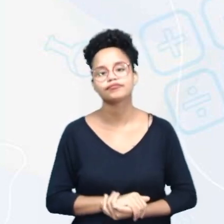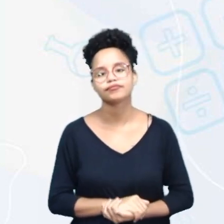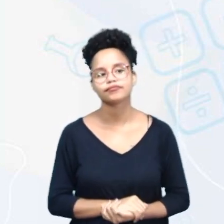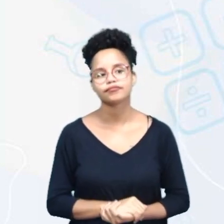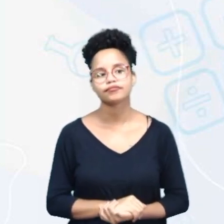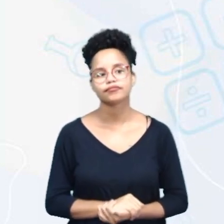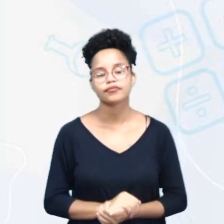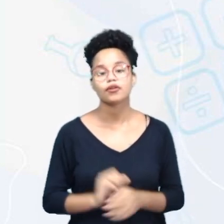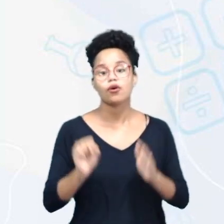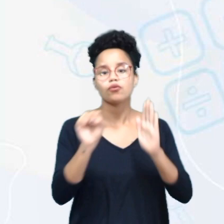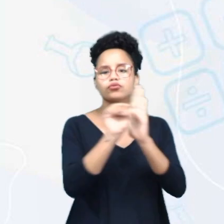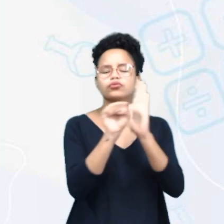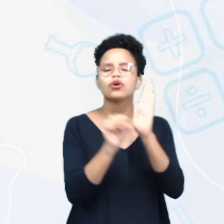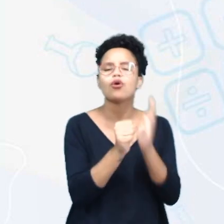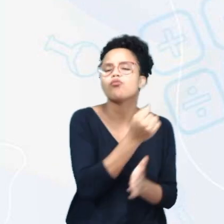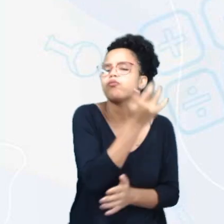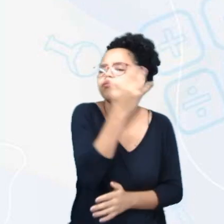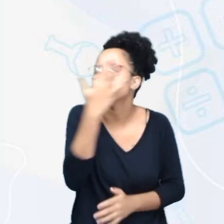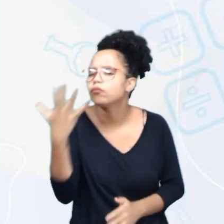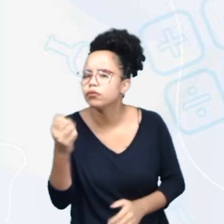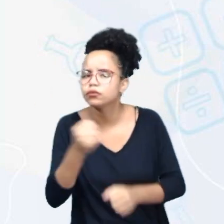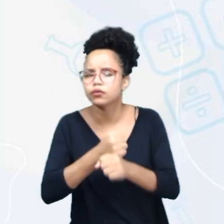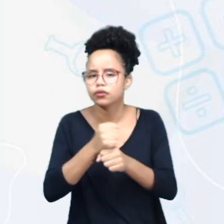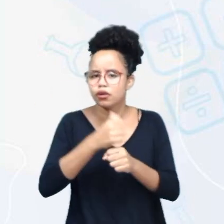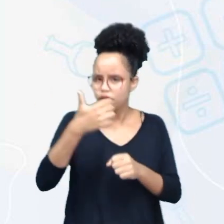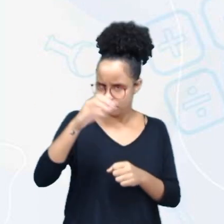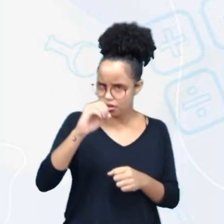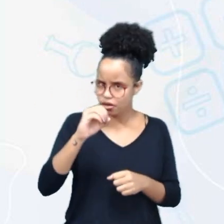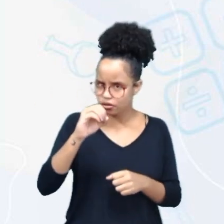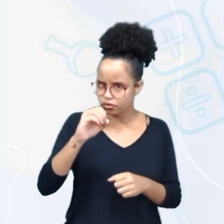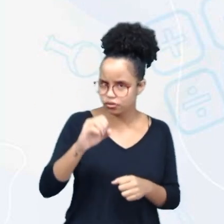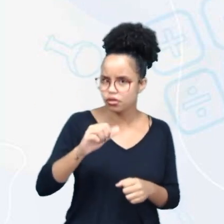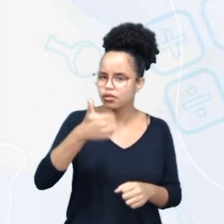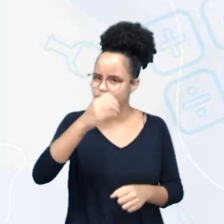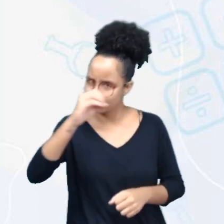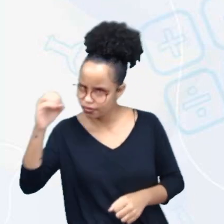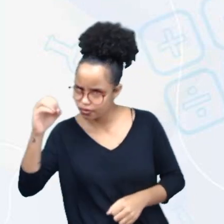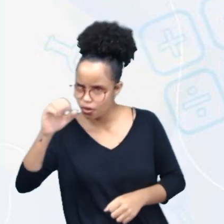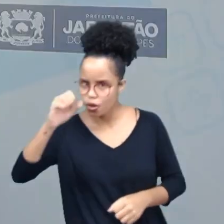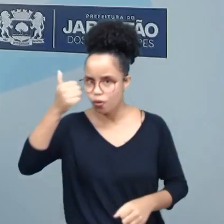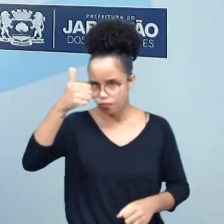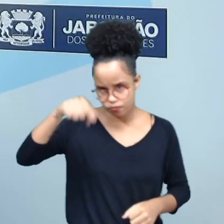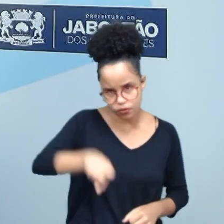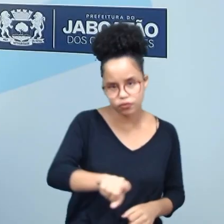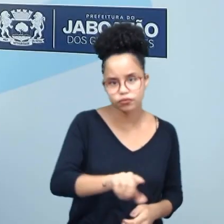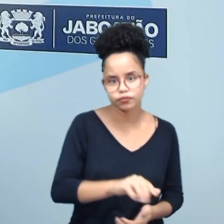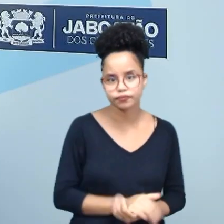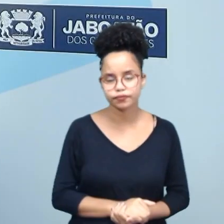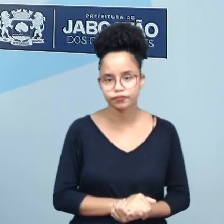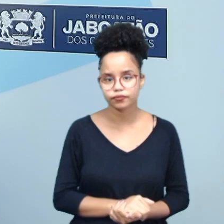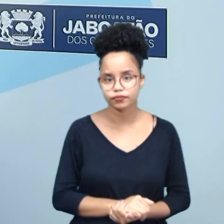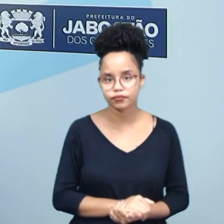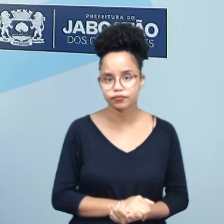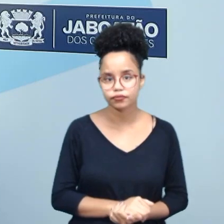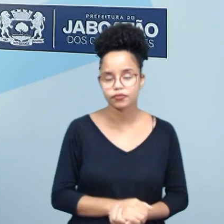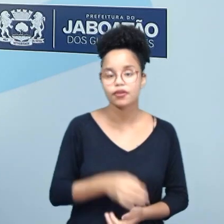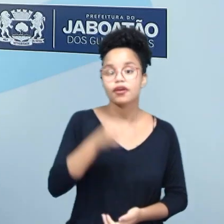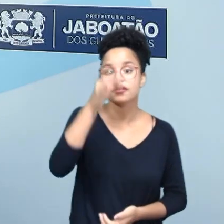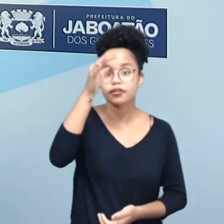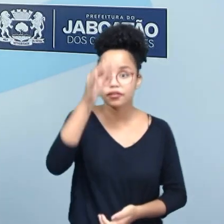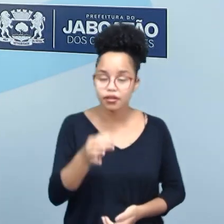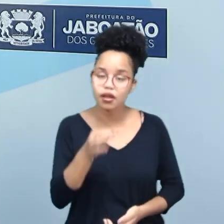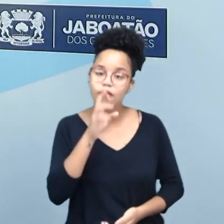Um século são quantos anos? 10 anos? 100 anos? 1000 anos? Acertou